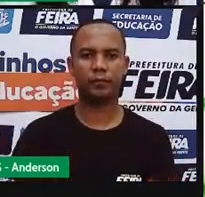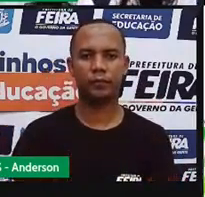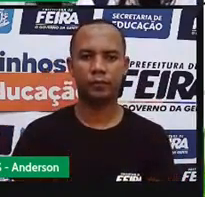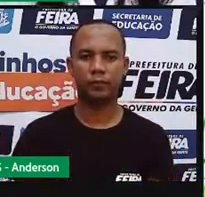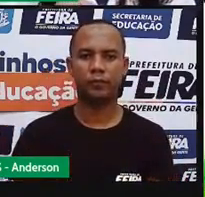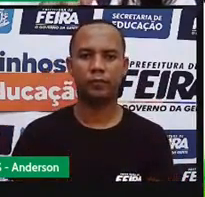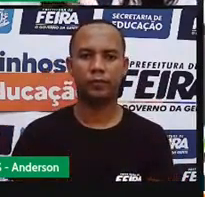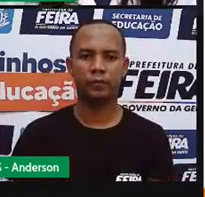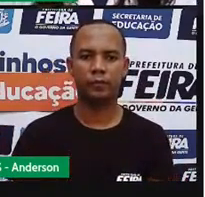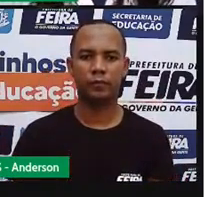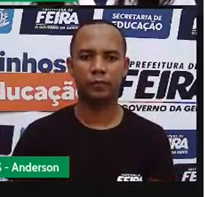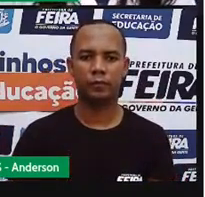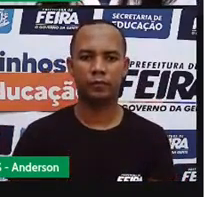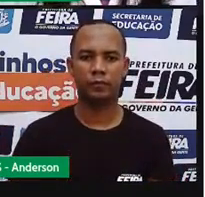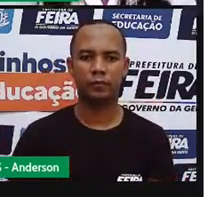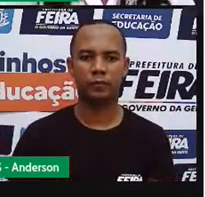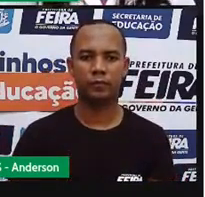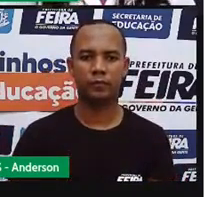Olha só.